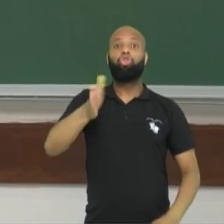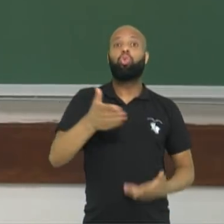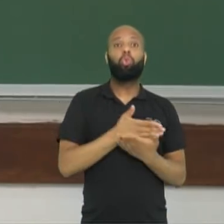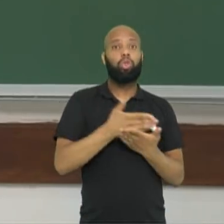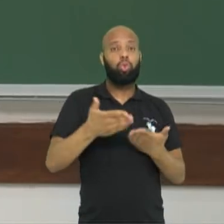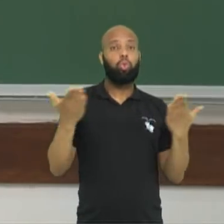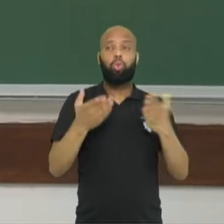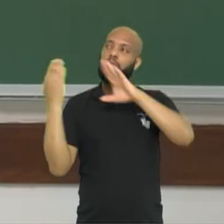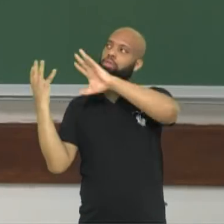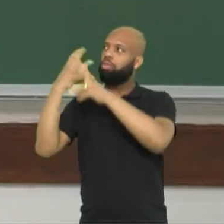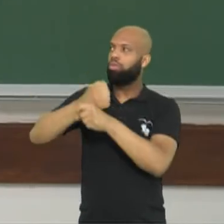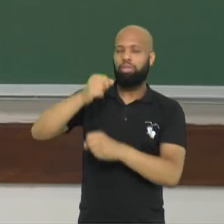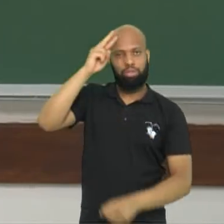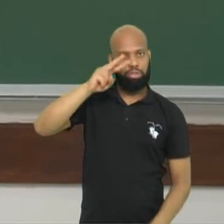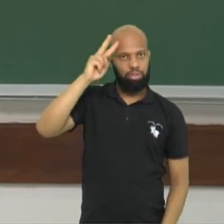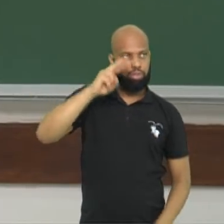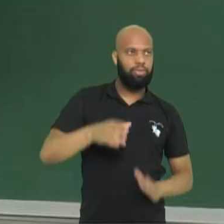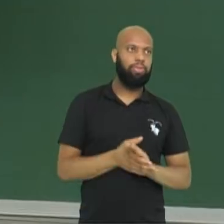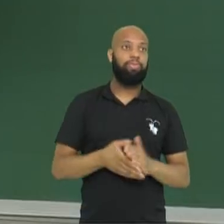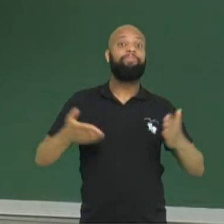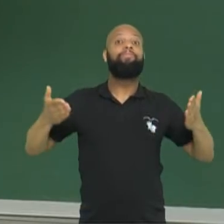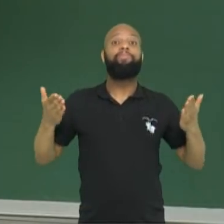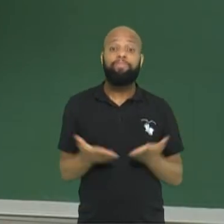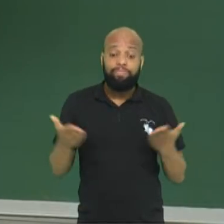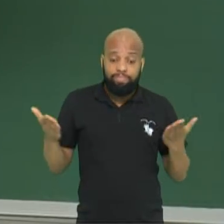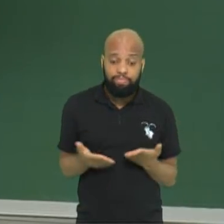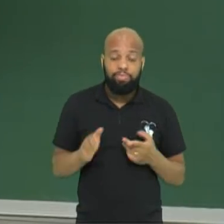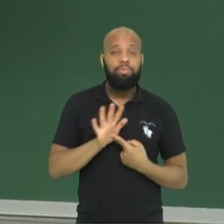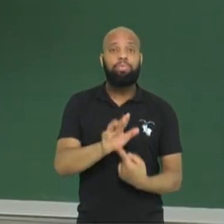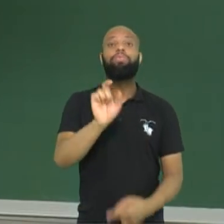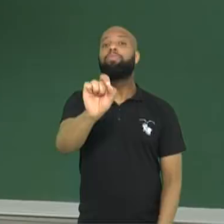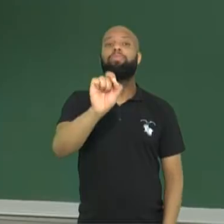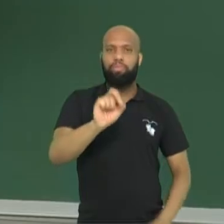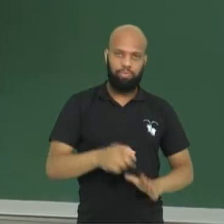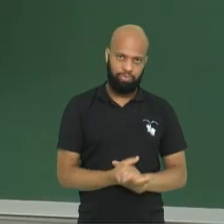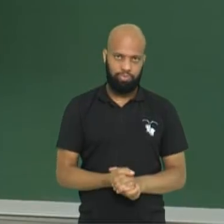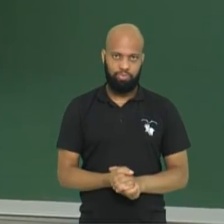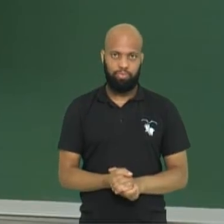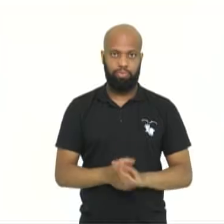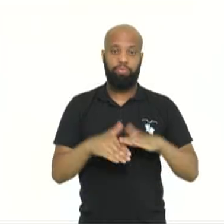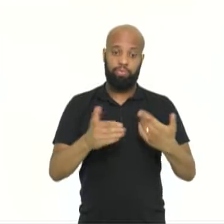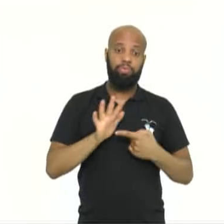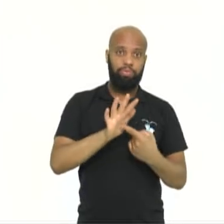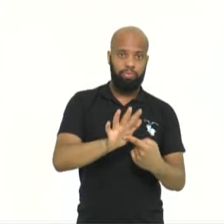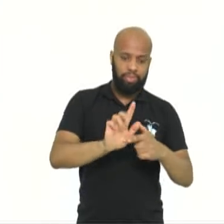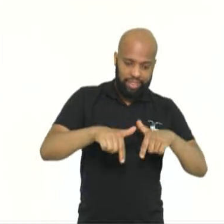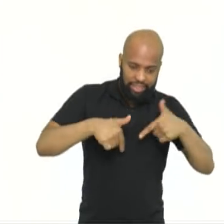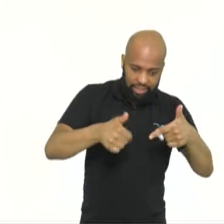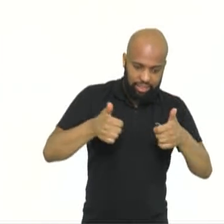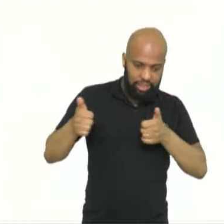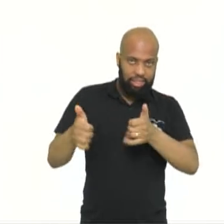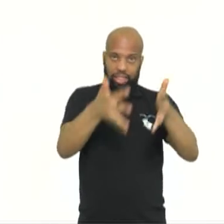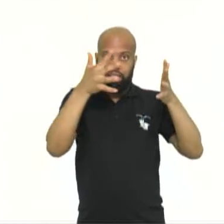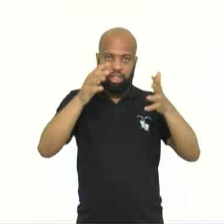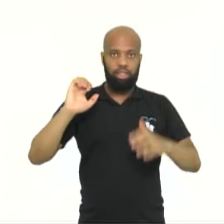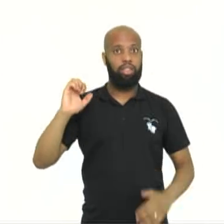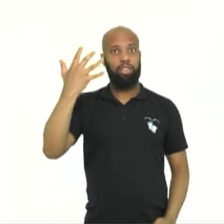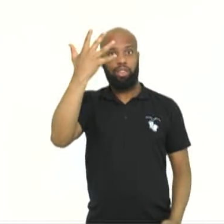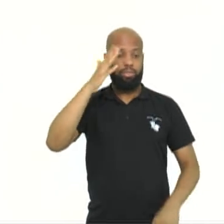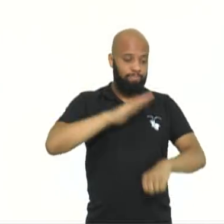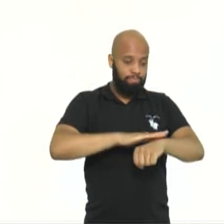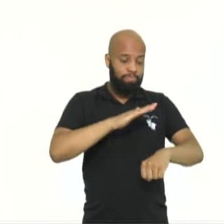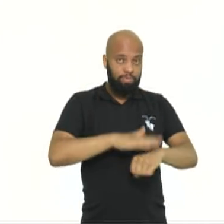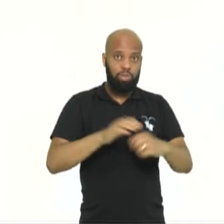Mas vamos retomar, então? O presente, ele expressa o quê, pessoal? Ele expressa uma ação que está ocorrendo no momento